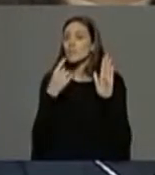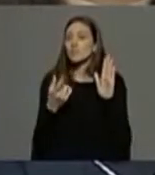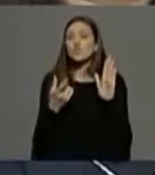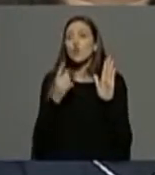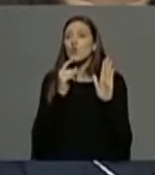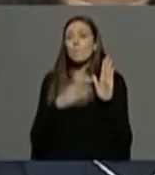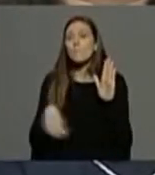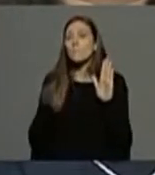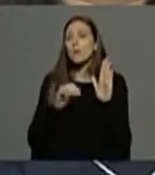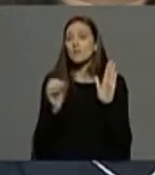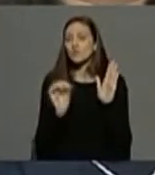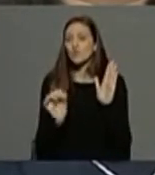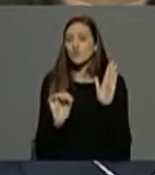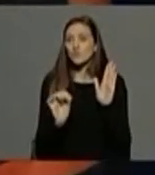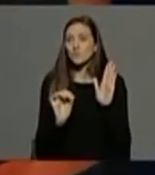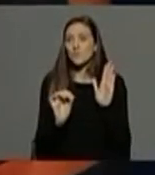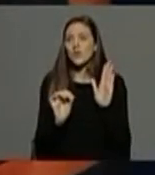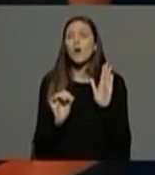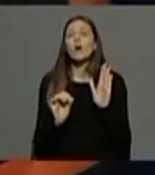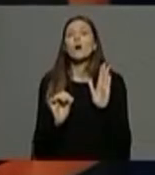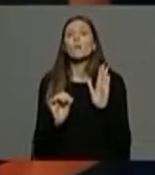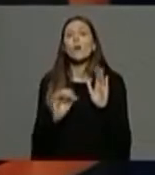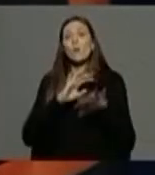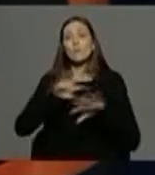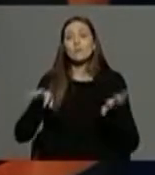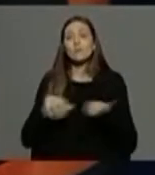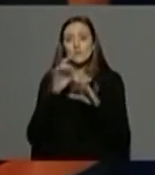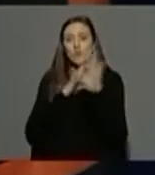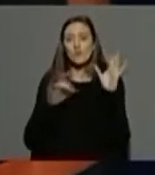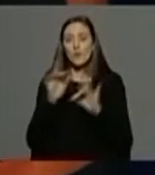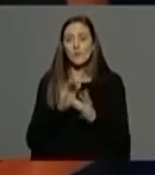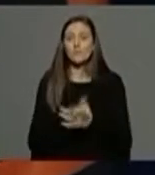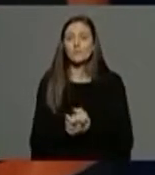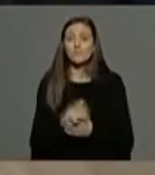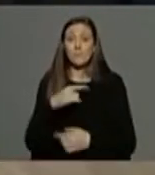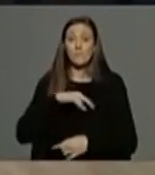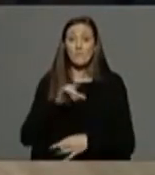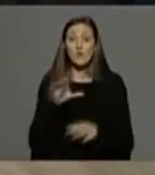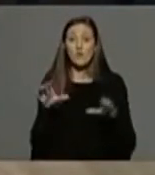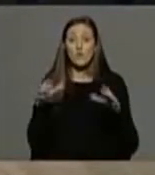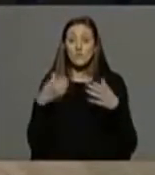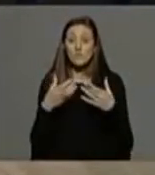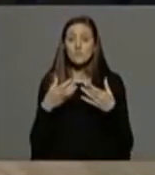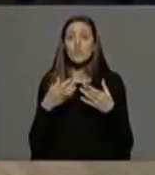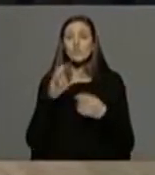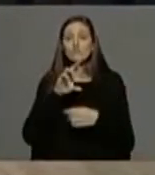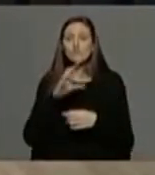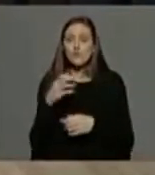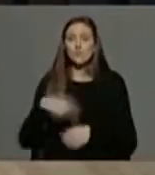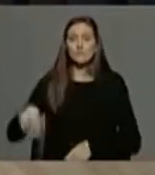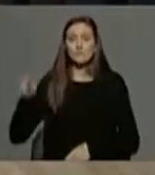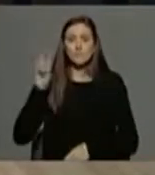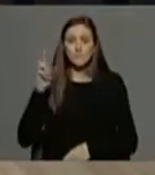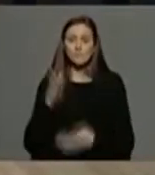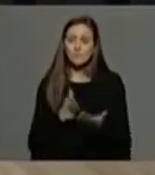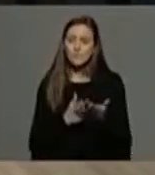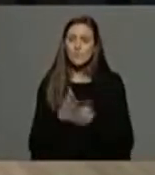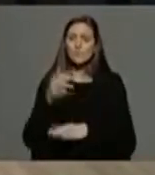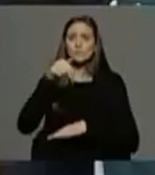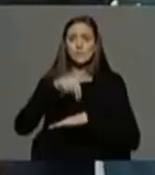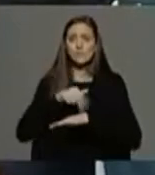nacional do partido ao parlamento ter pelo líder regional vai ao conselho nacional do psd manter uma posição de